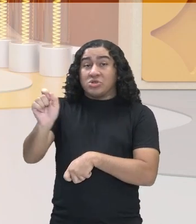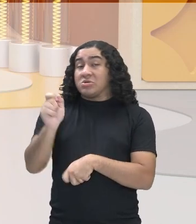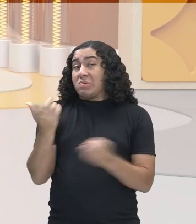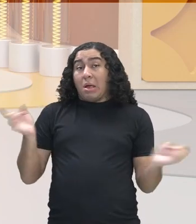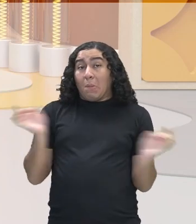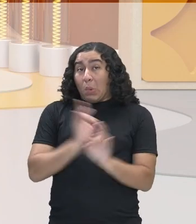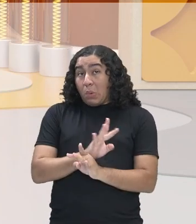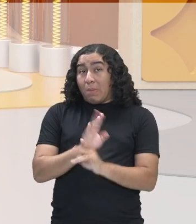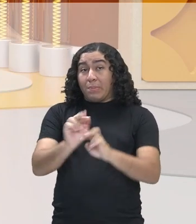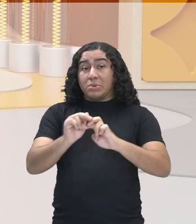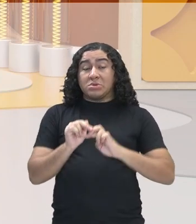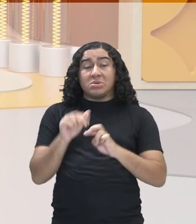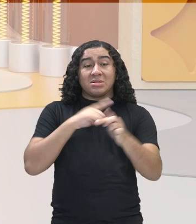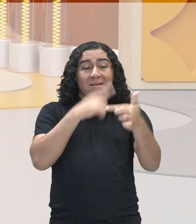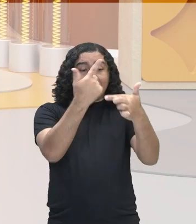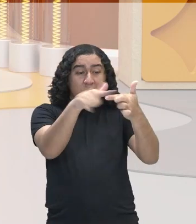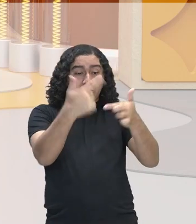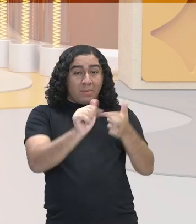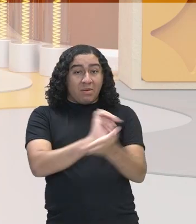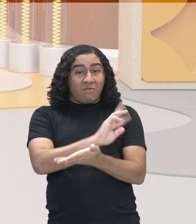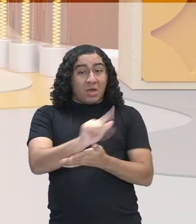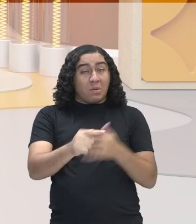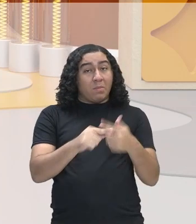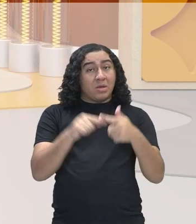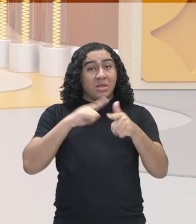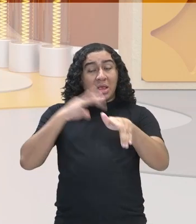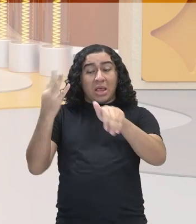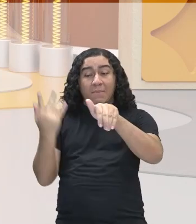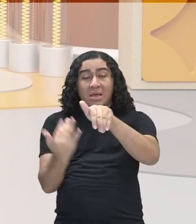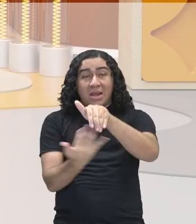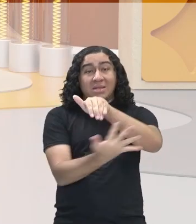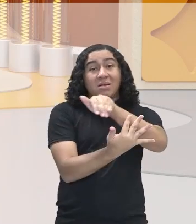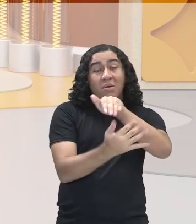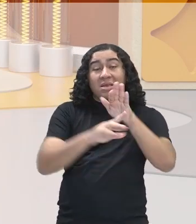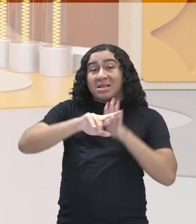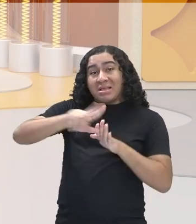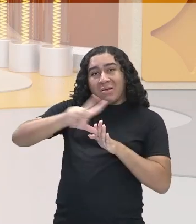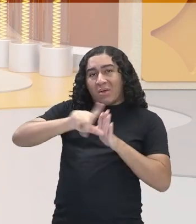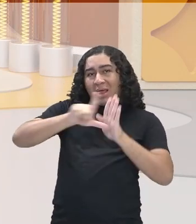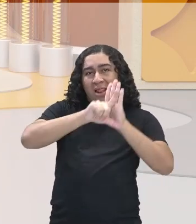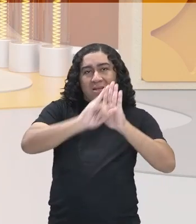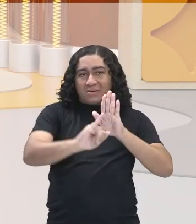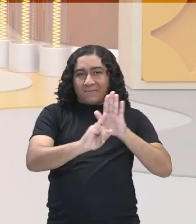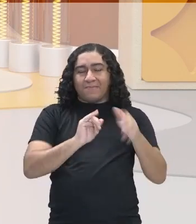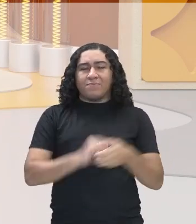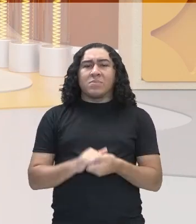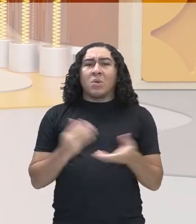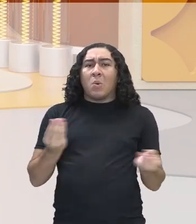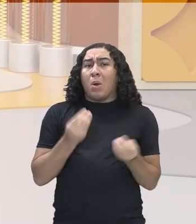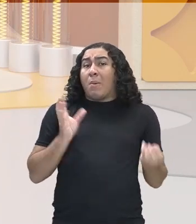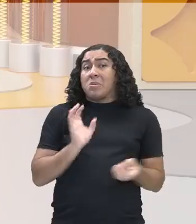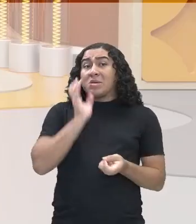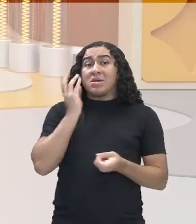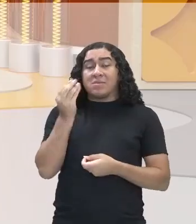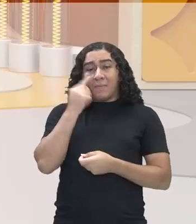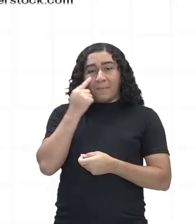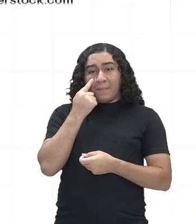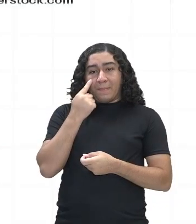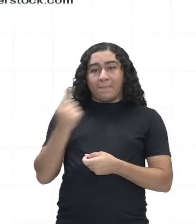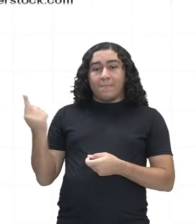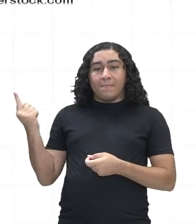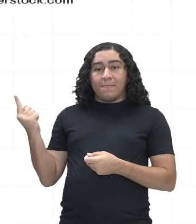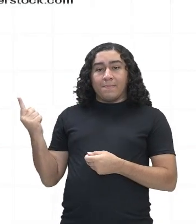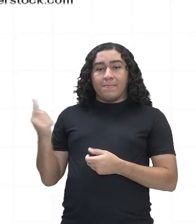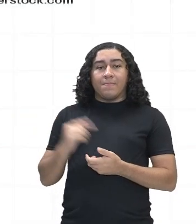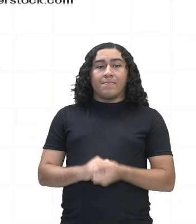muitos problemas relacionados a isso, por causa da imigração ilegal. Hoje em dia, como é que está funcionando atualmente? Vamos dar uma olhada nessa próxima